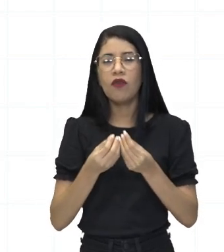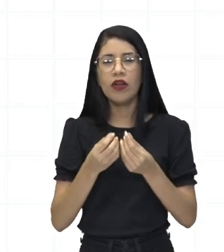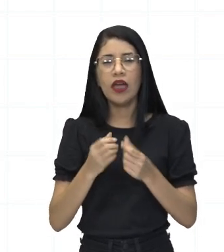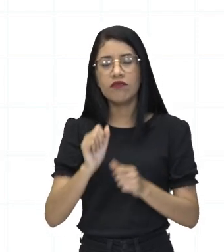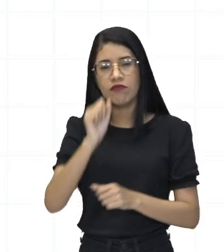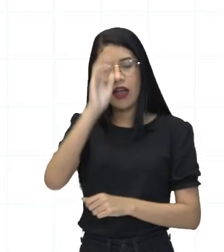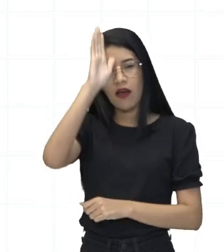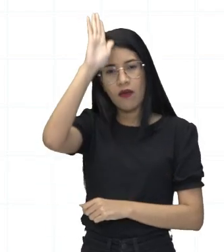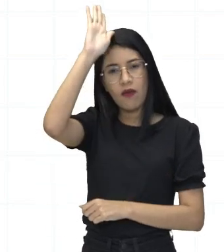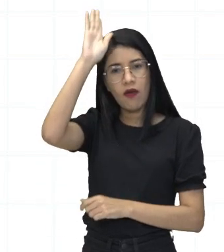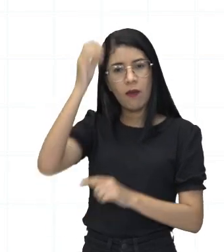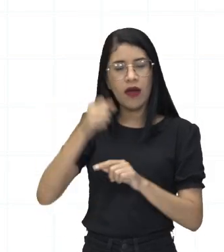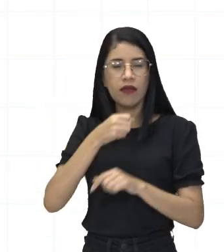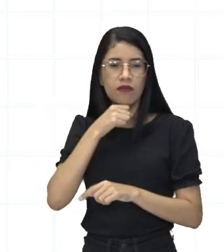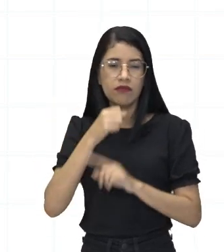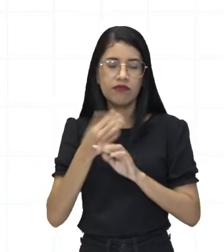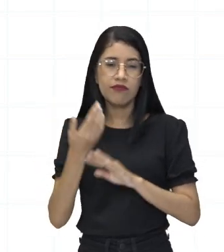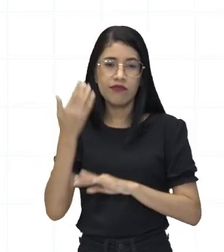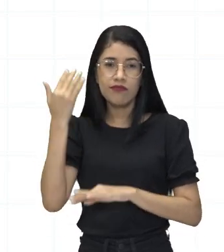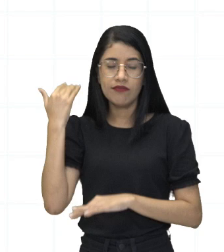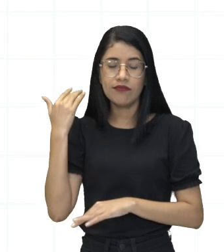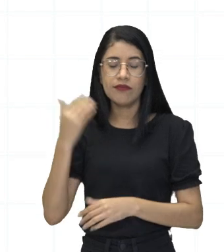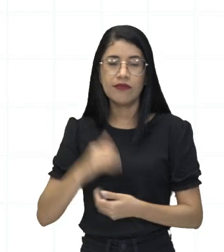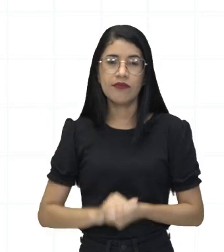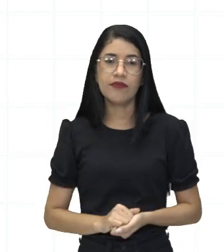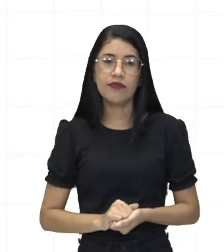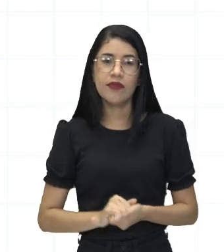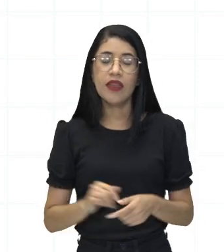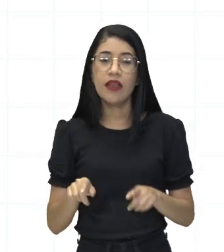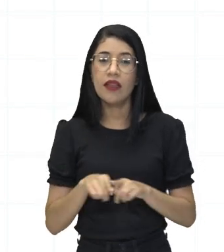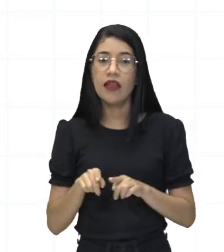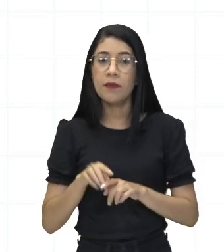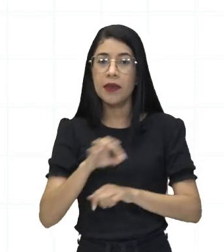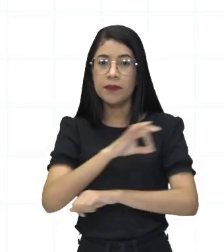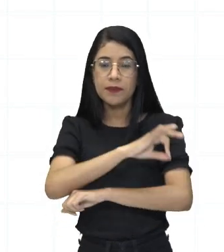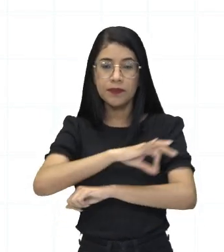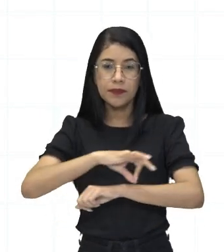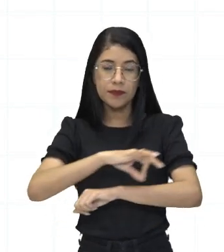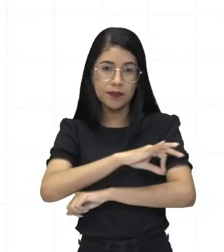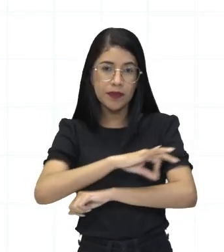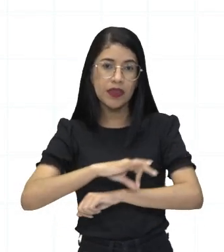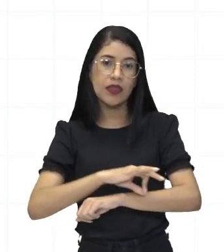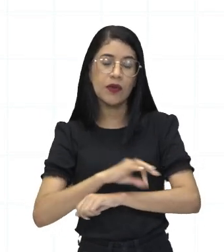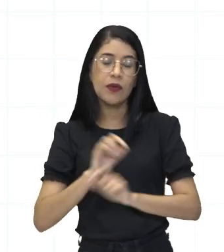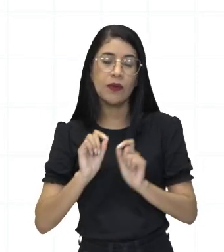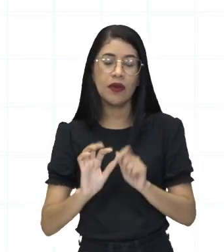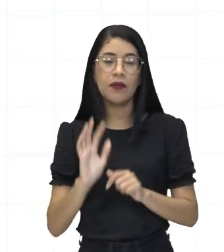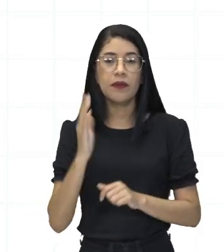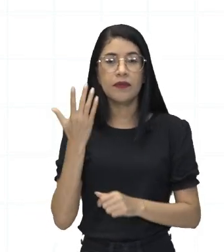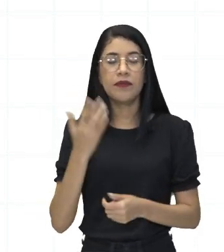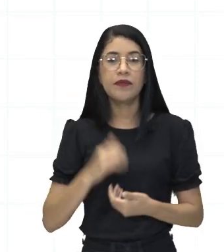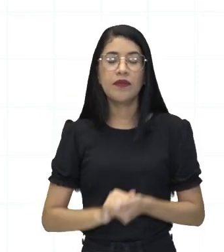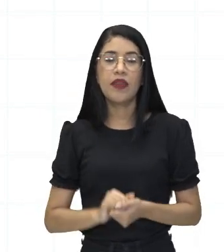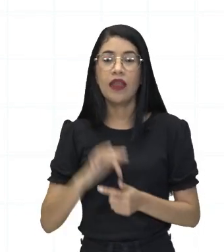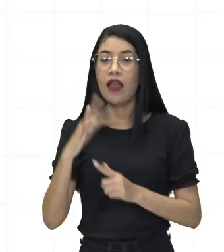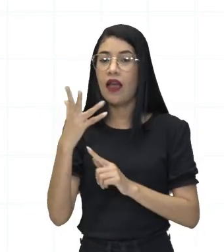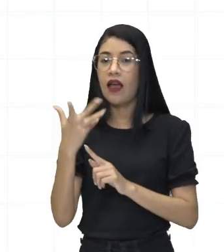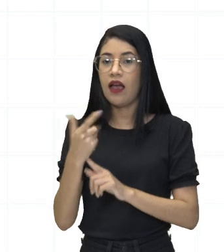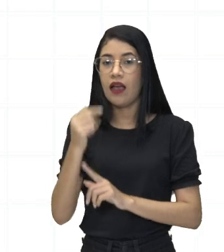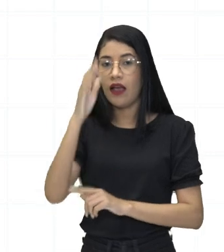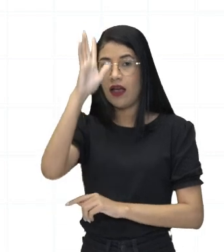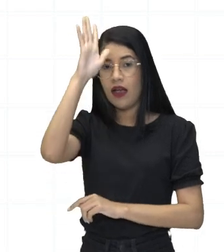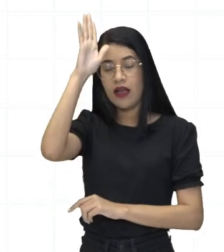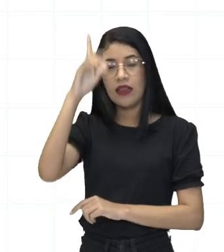civilização romana antiga. Foi na arquitetura, gente, que a arte romana